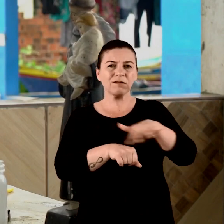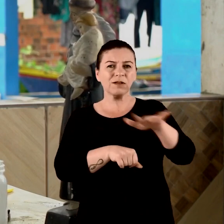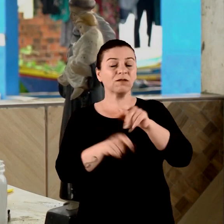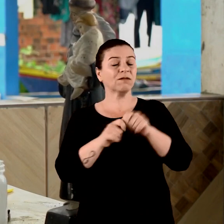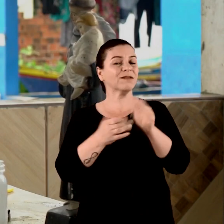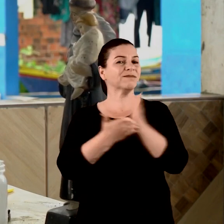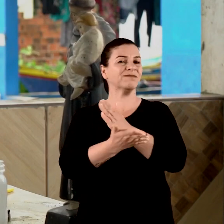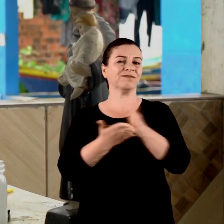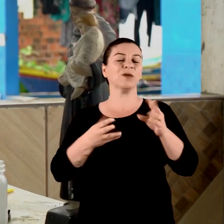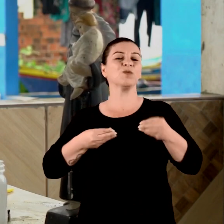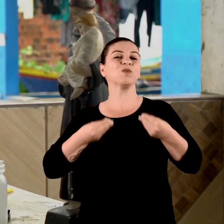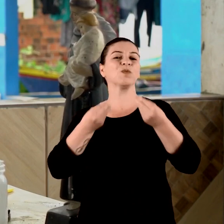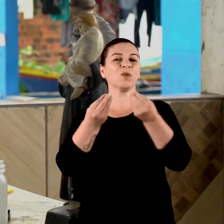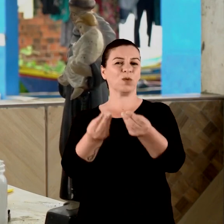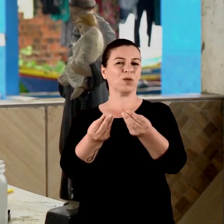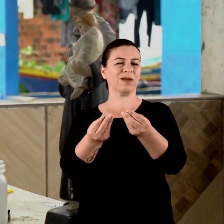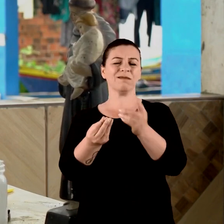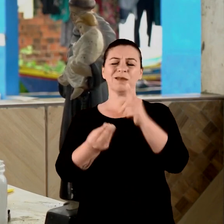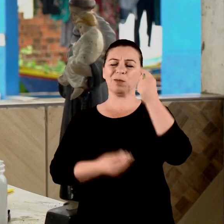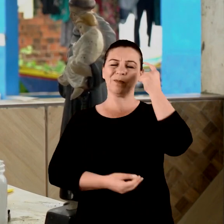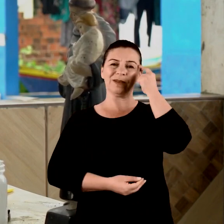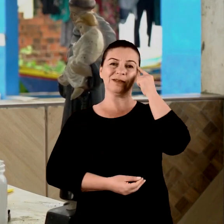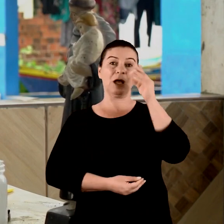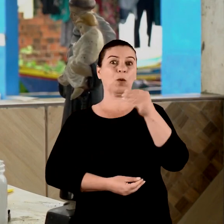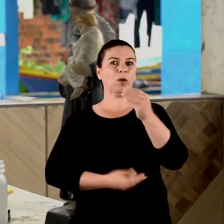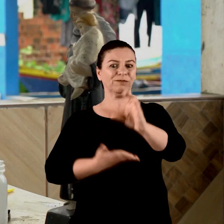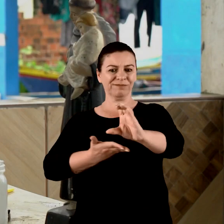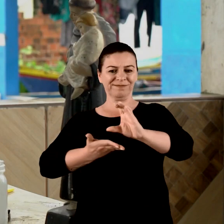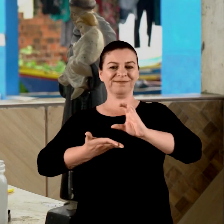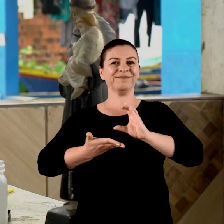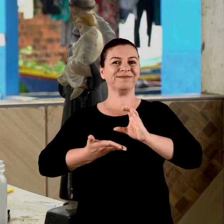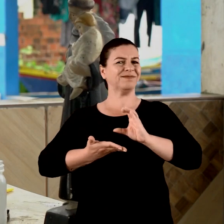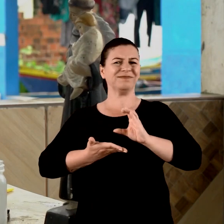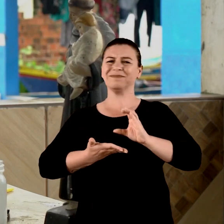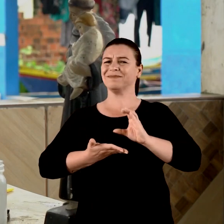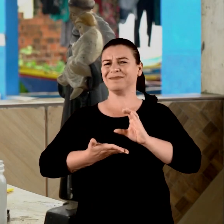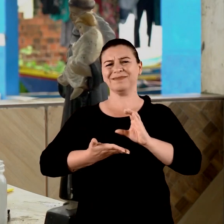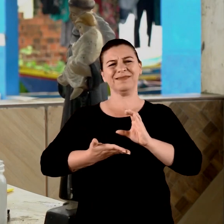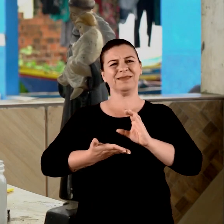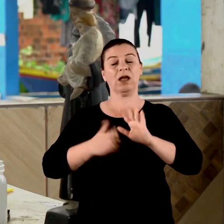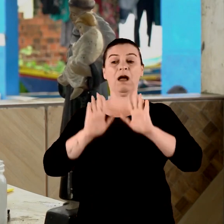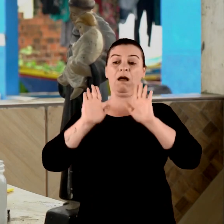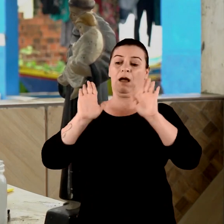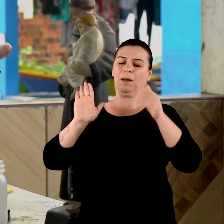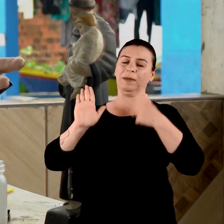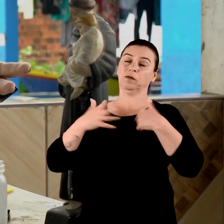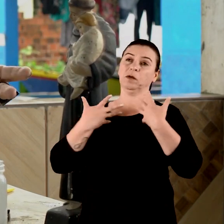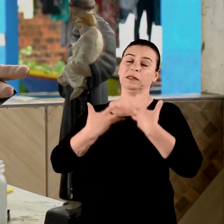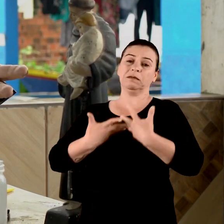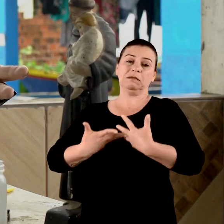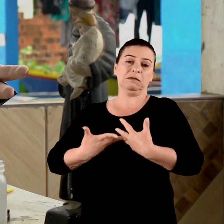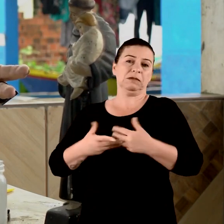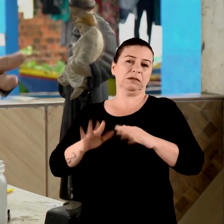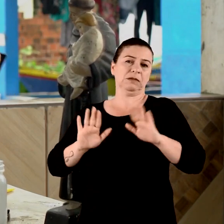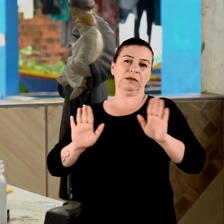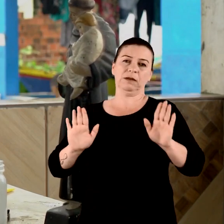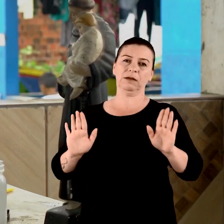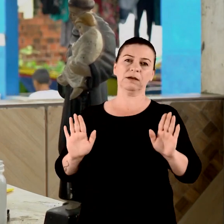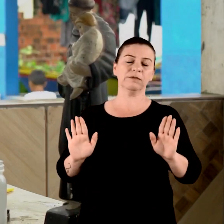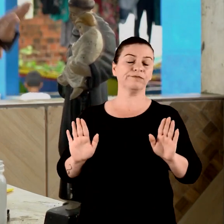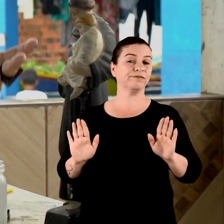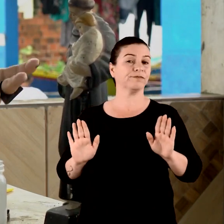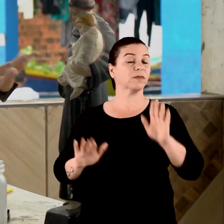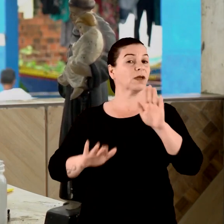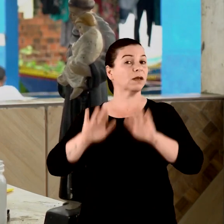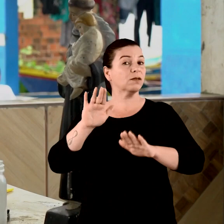alguém. Faça algo, doe algo. E não pensando quanto eu vou receber em troca.